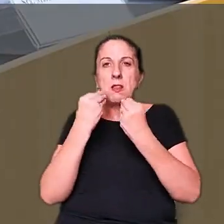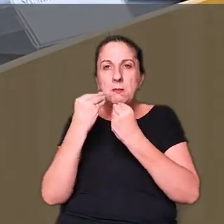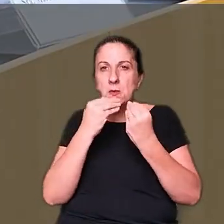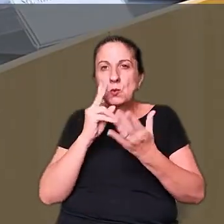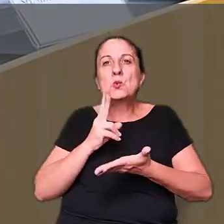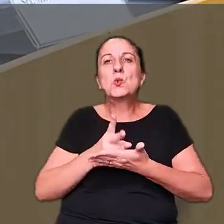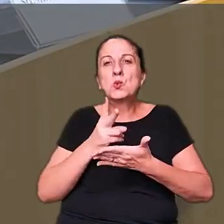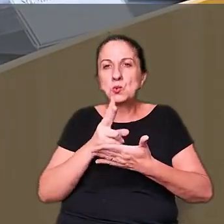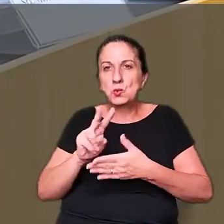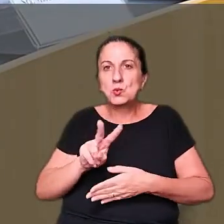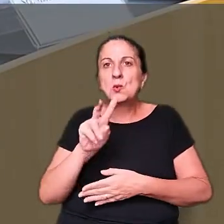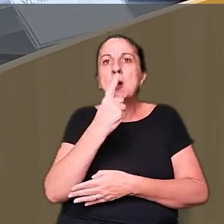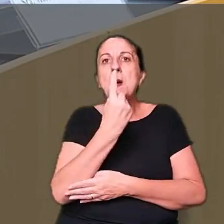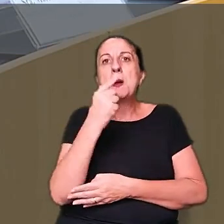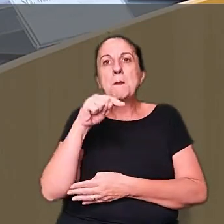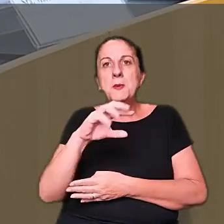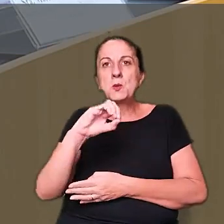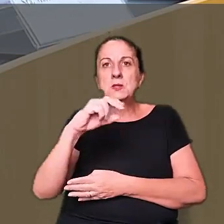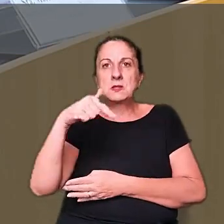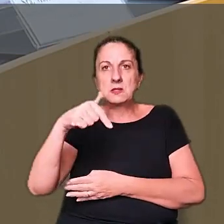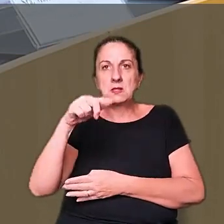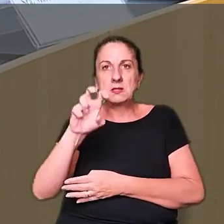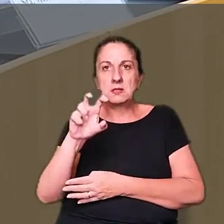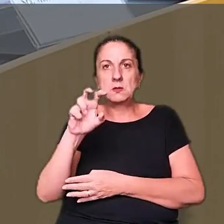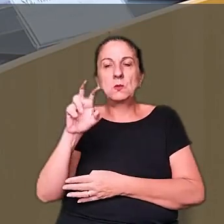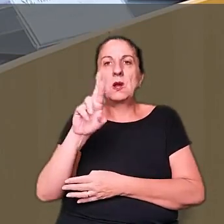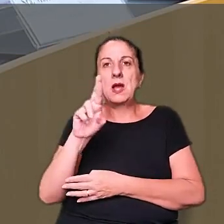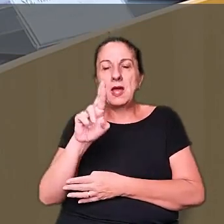auxílio alimentação ficou mantido no valor de R$